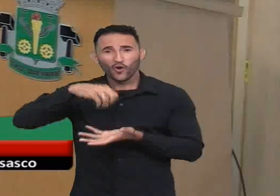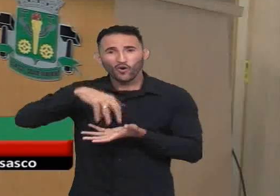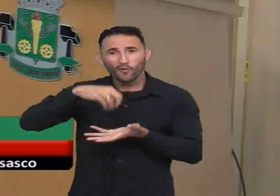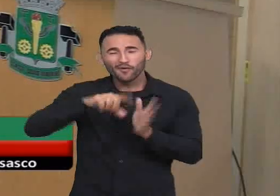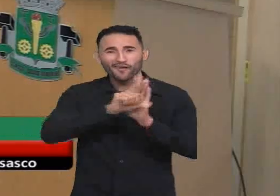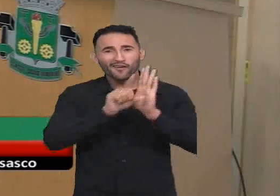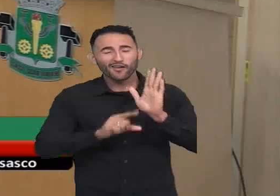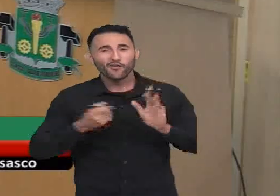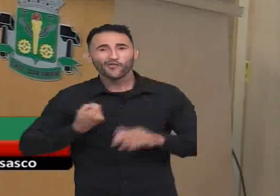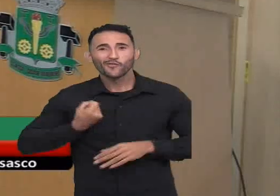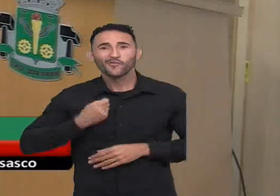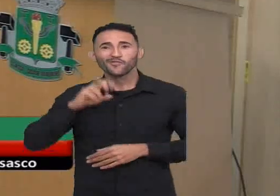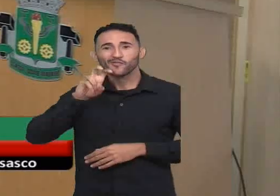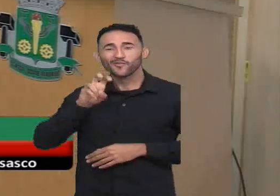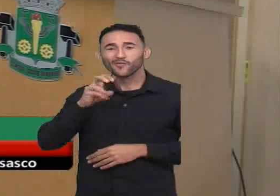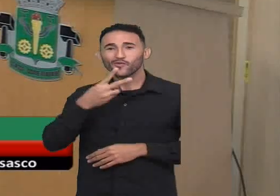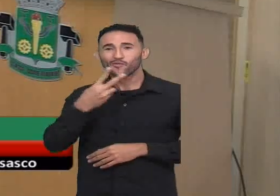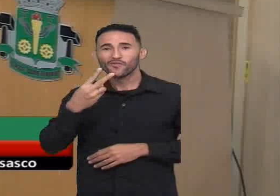número